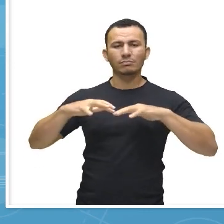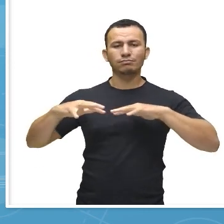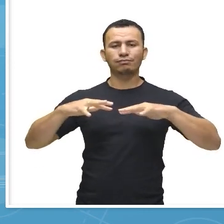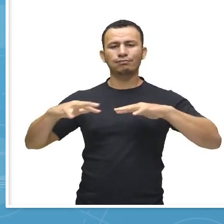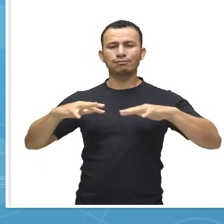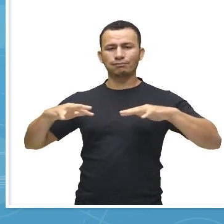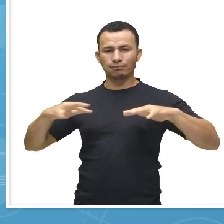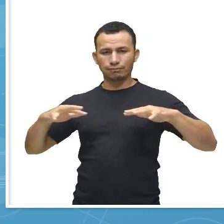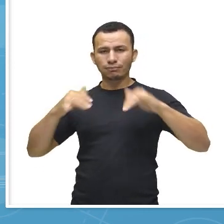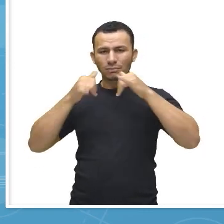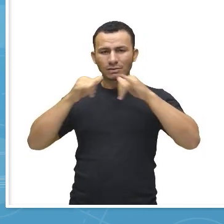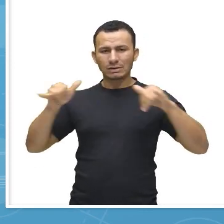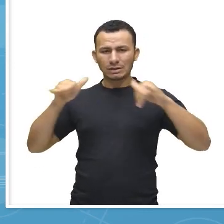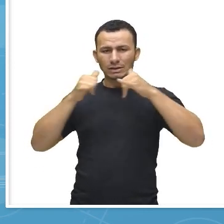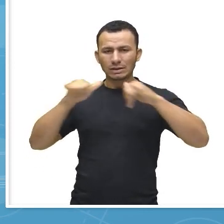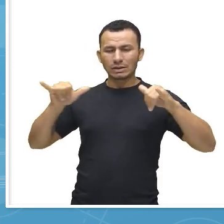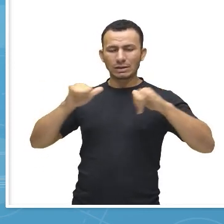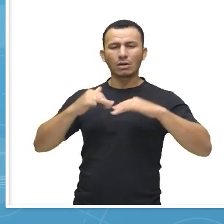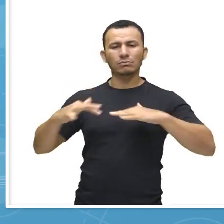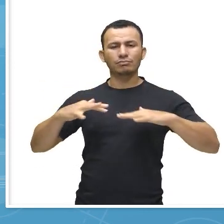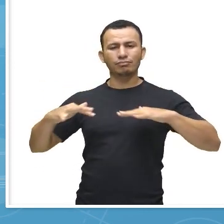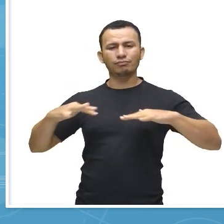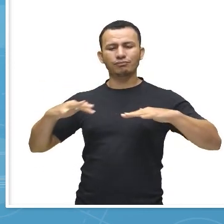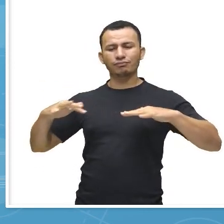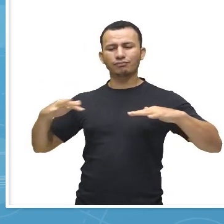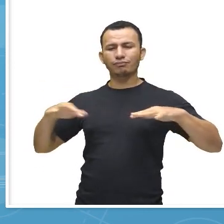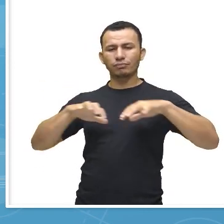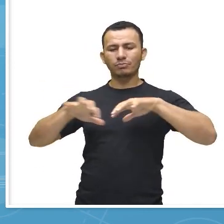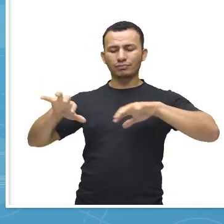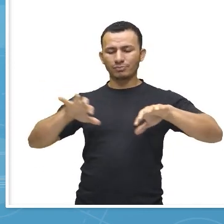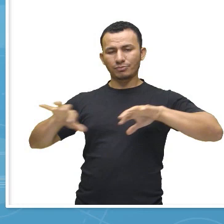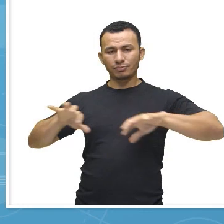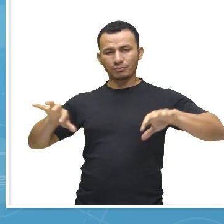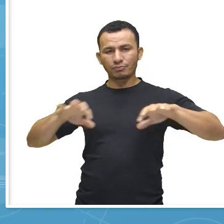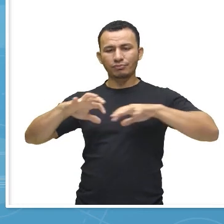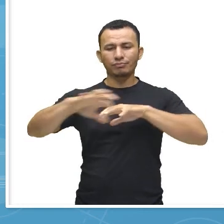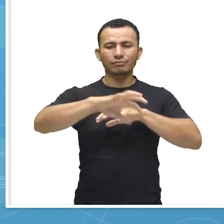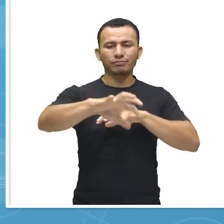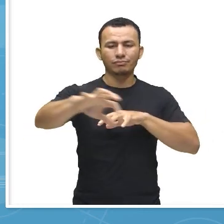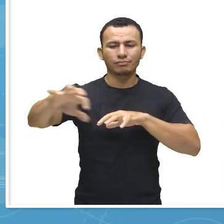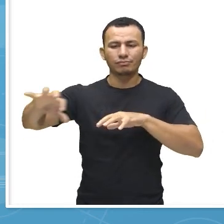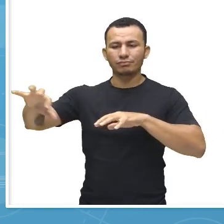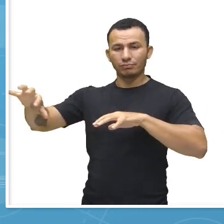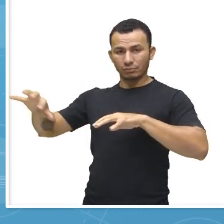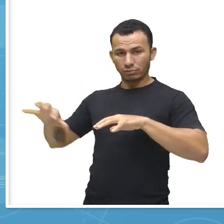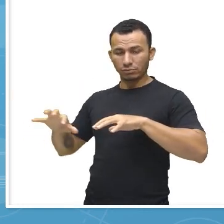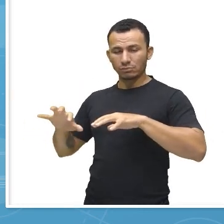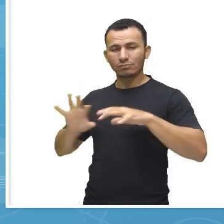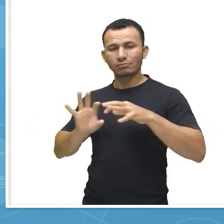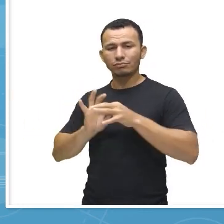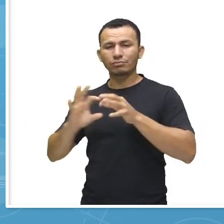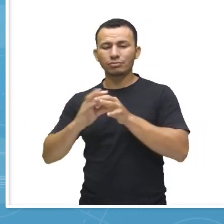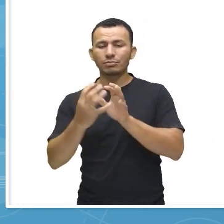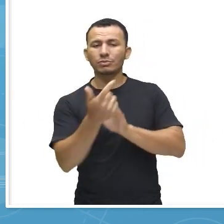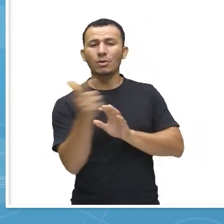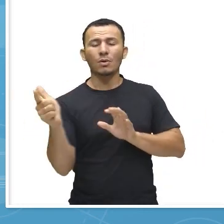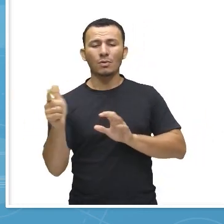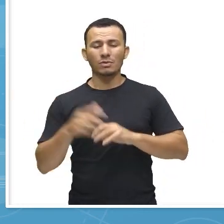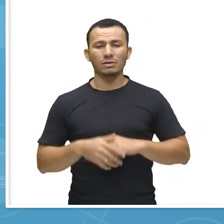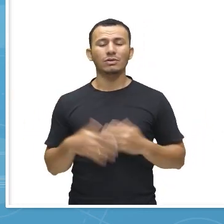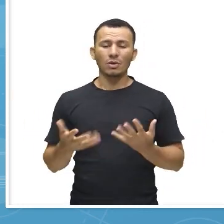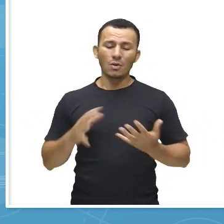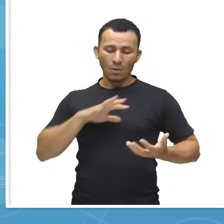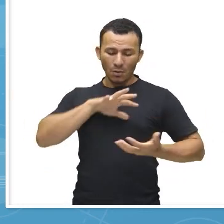principalmente aos movimentos tectônicos, ela foi se afastando de algumas áreas, foi se aproximando de outras, e que hoje em dia nós temos um